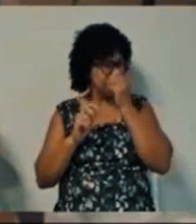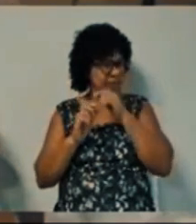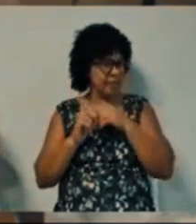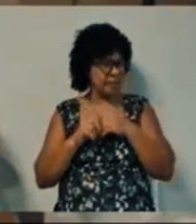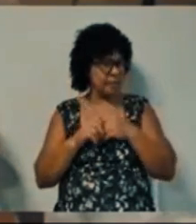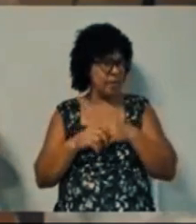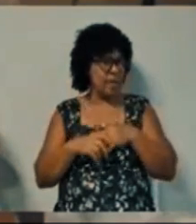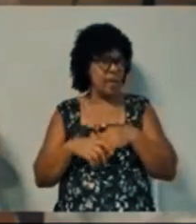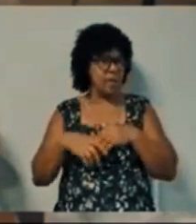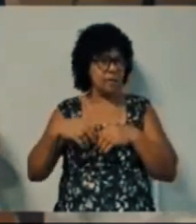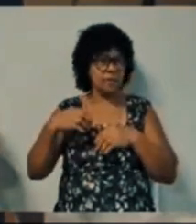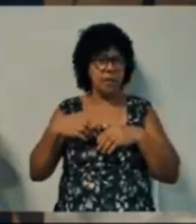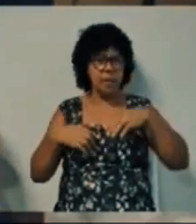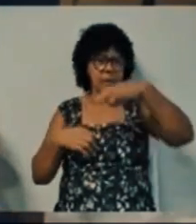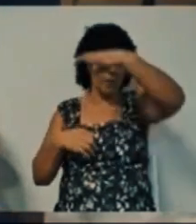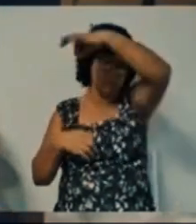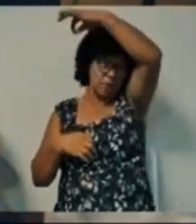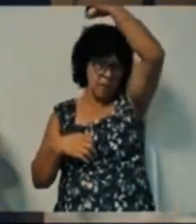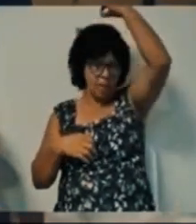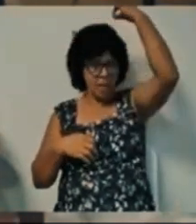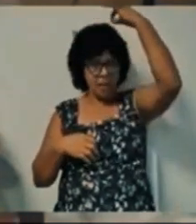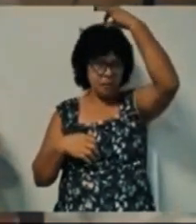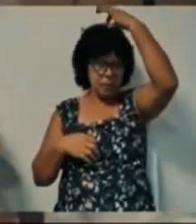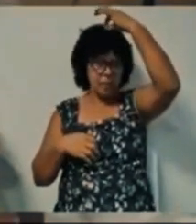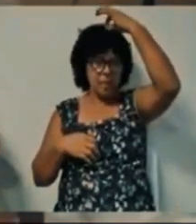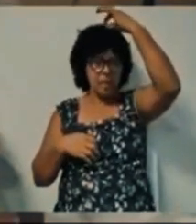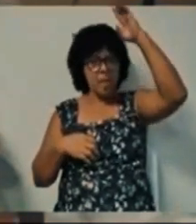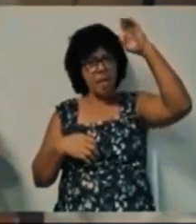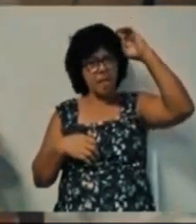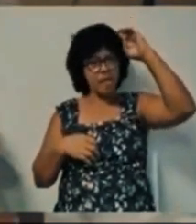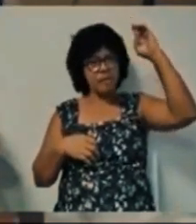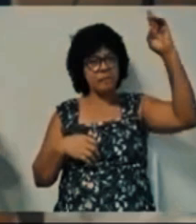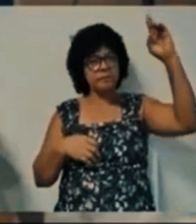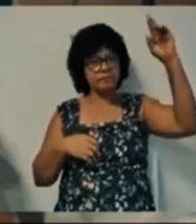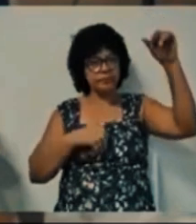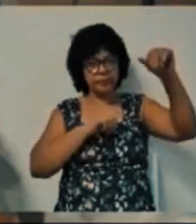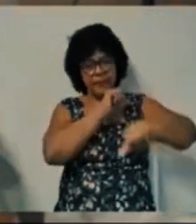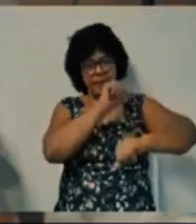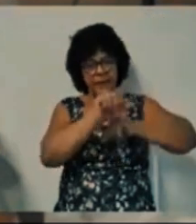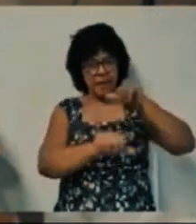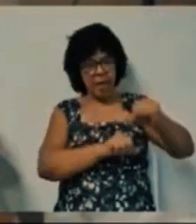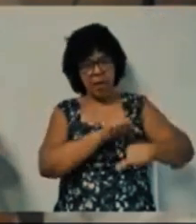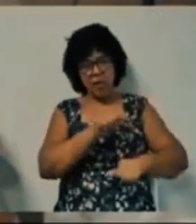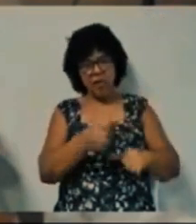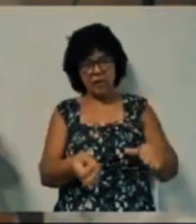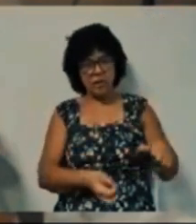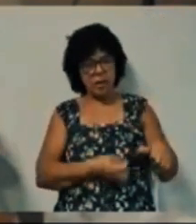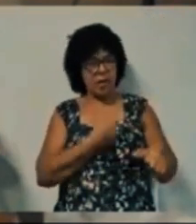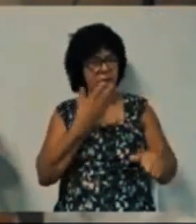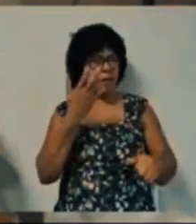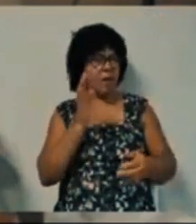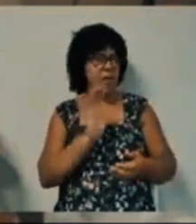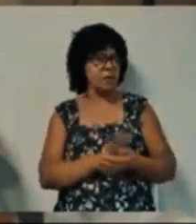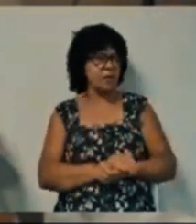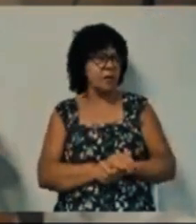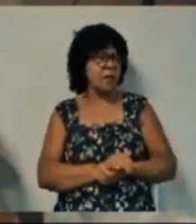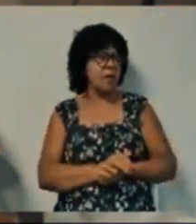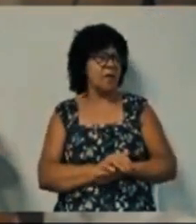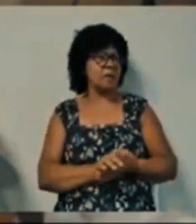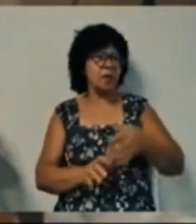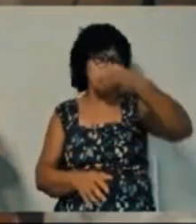Oh, o Espírito do Senhor, Ele gera vida, e o Espírito Santo vai soprar